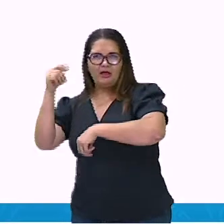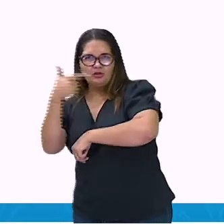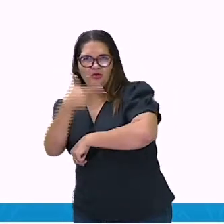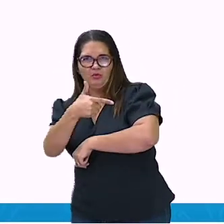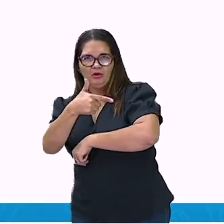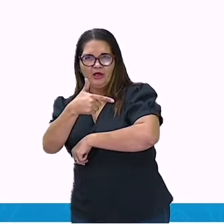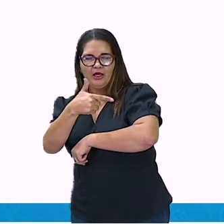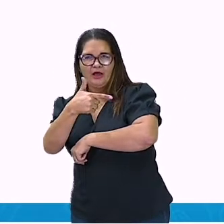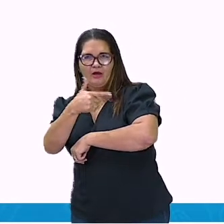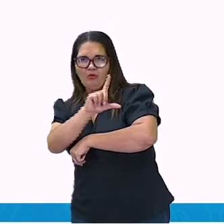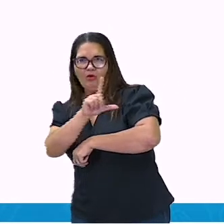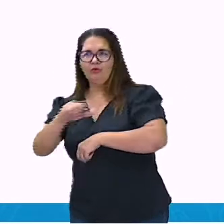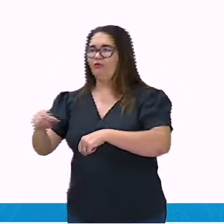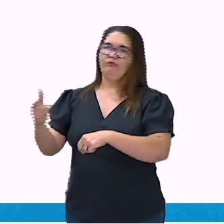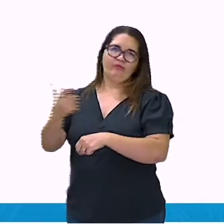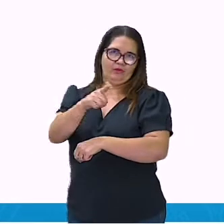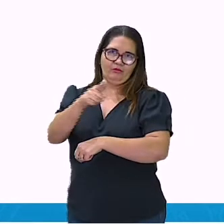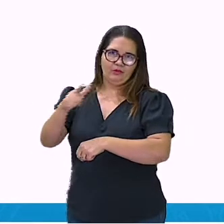fosse